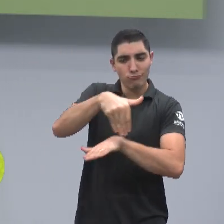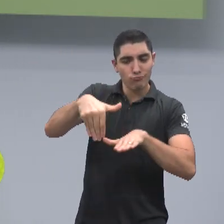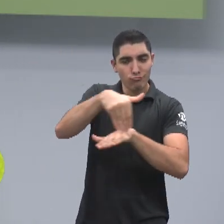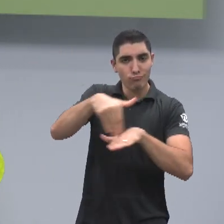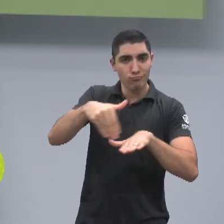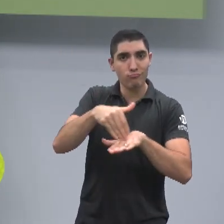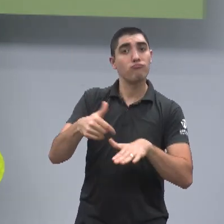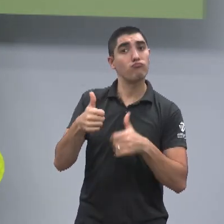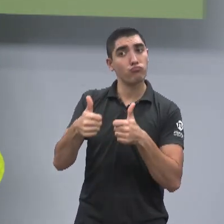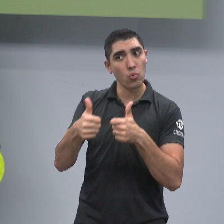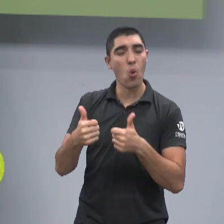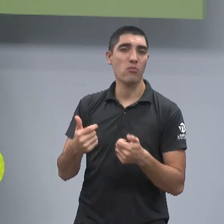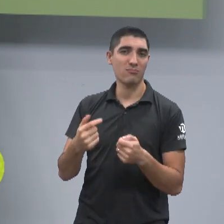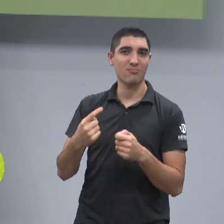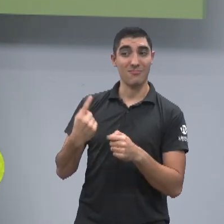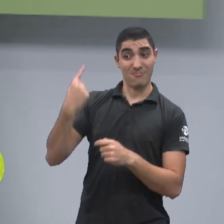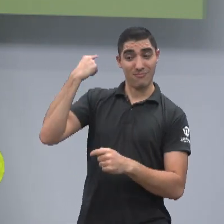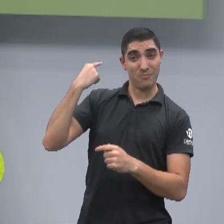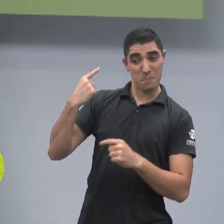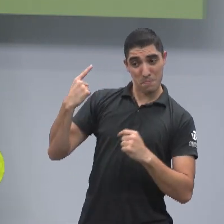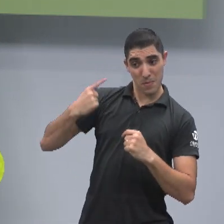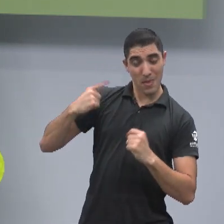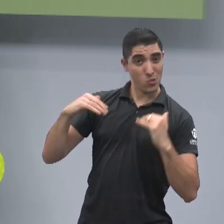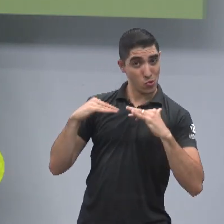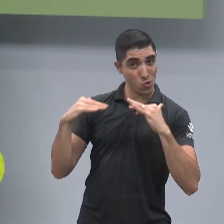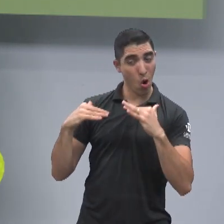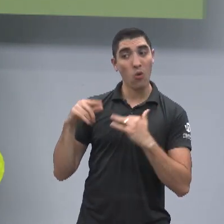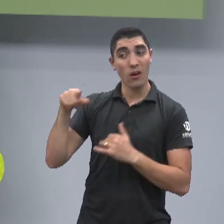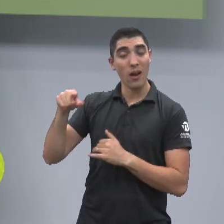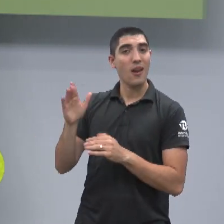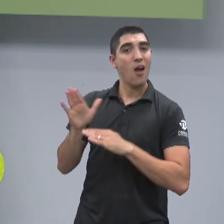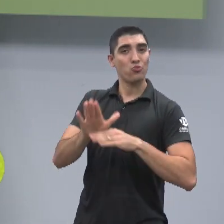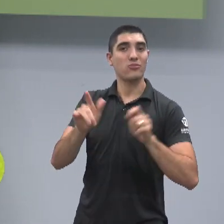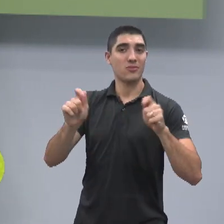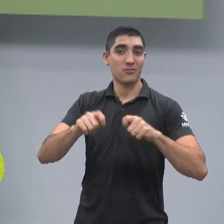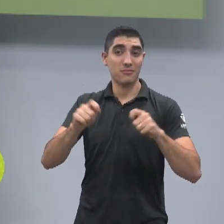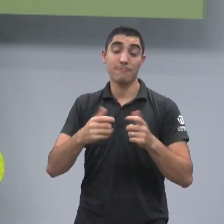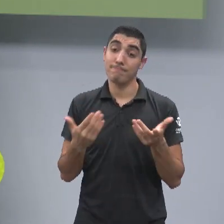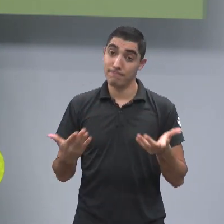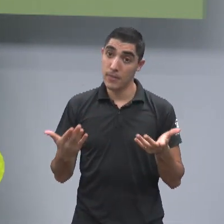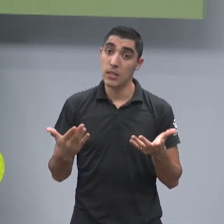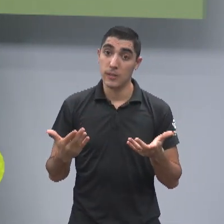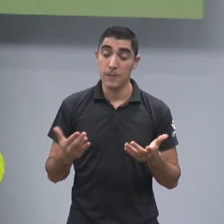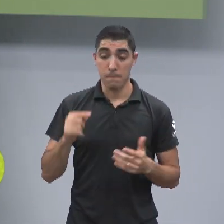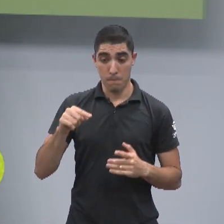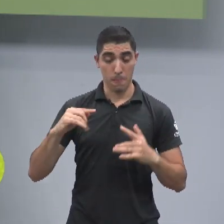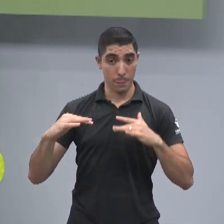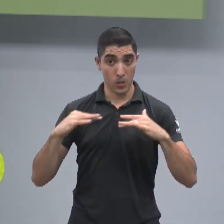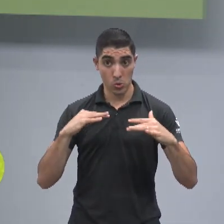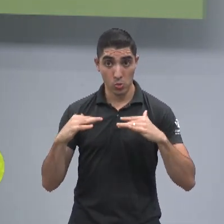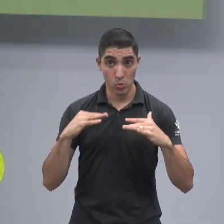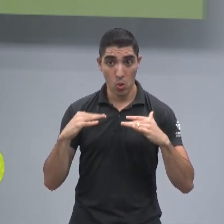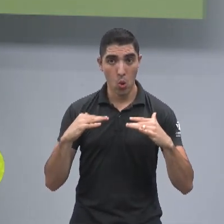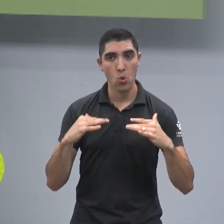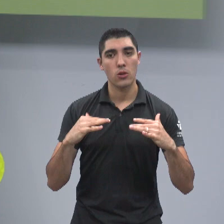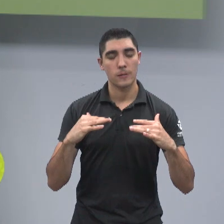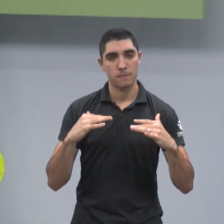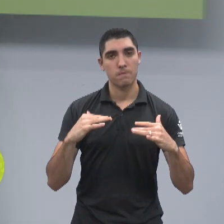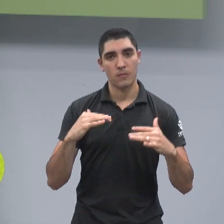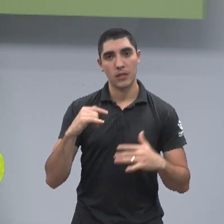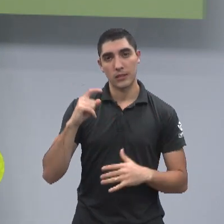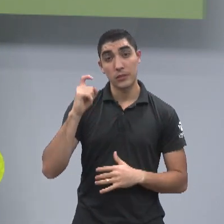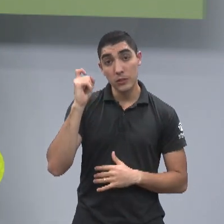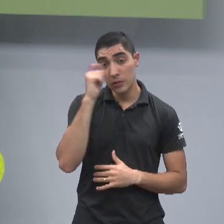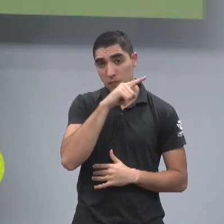primeira partida, para cadenciar um pouco mais o jogo no primeiro tempo, principalmente. Então, assim, é um jogo que vai ser ainda um pouco mais diferente do que